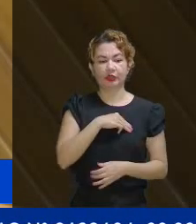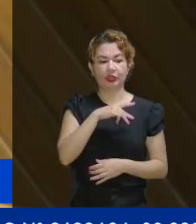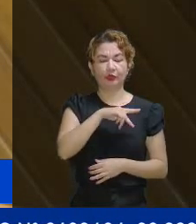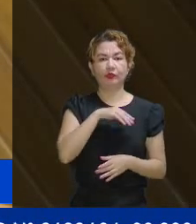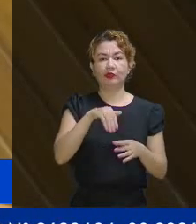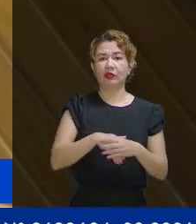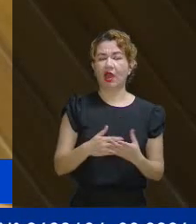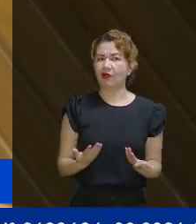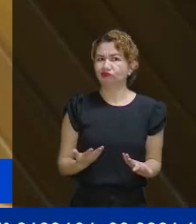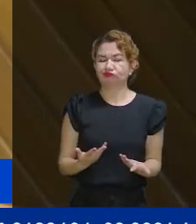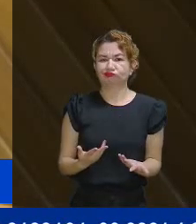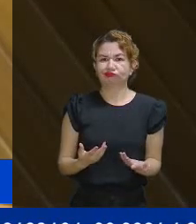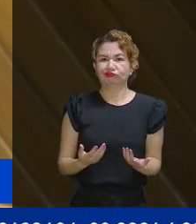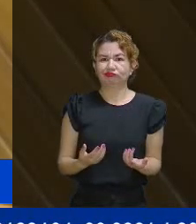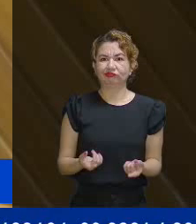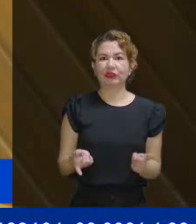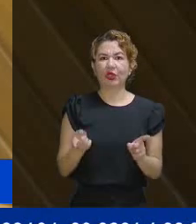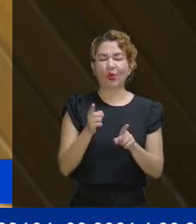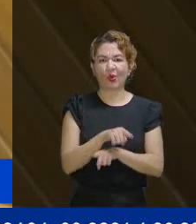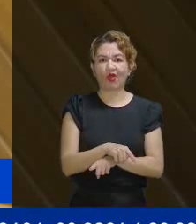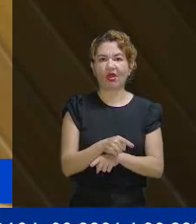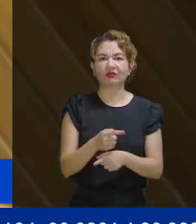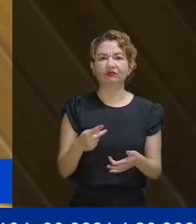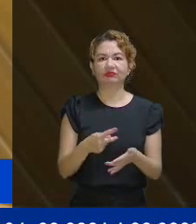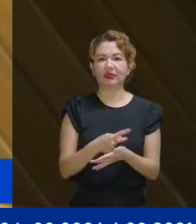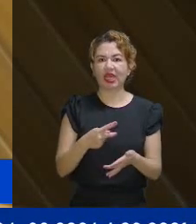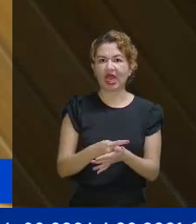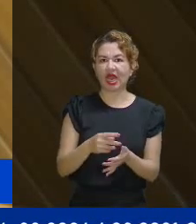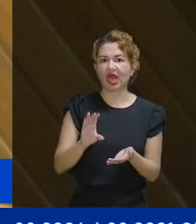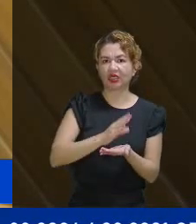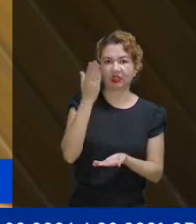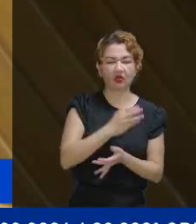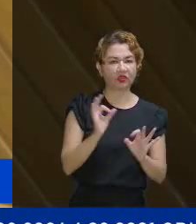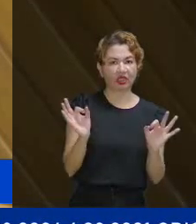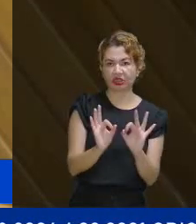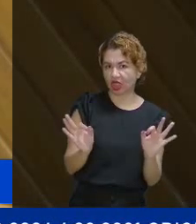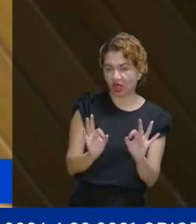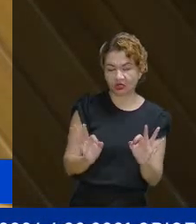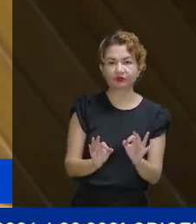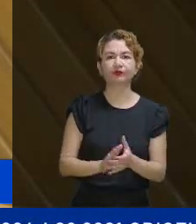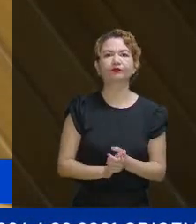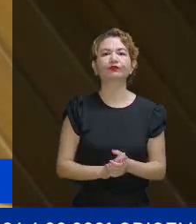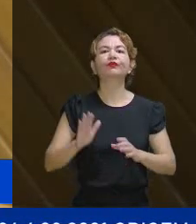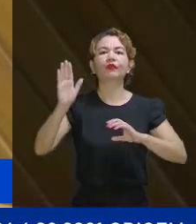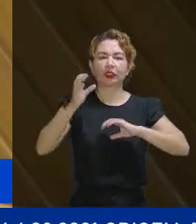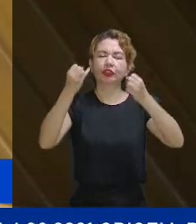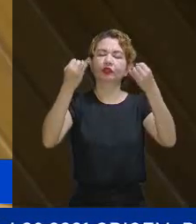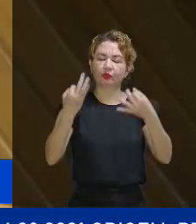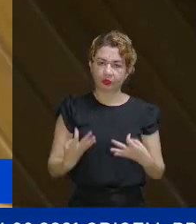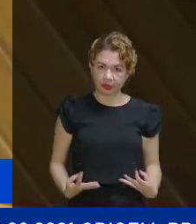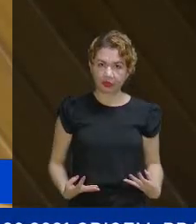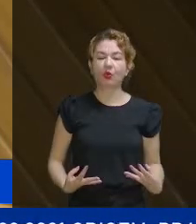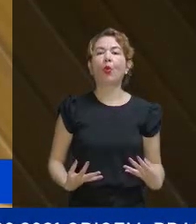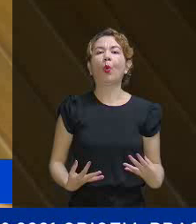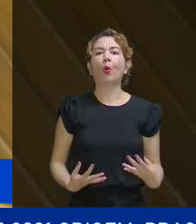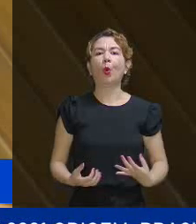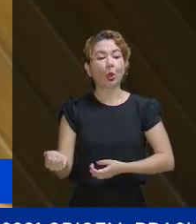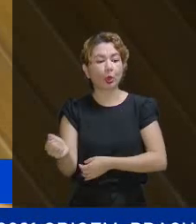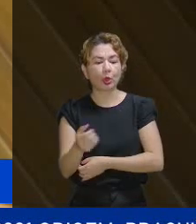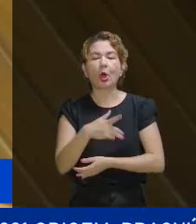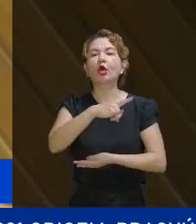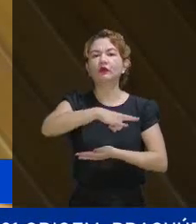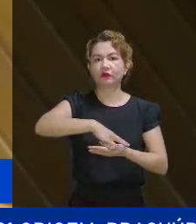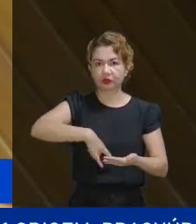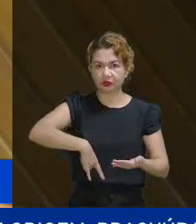não compromete a regularidade das contas. A candidata apresentou justificativas e novos